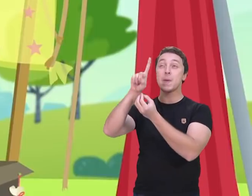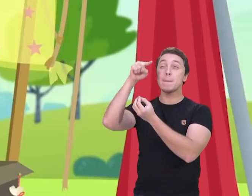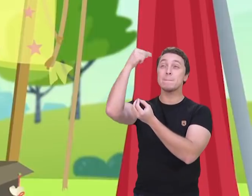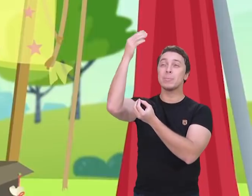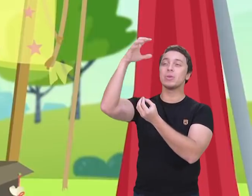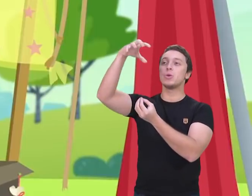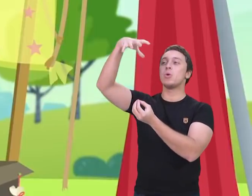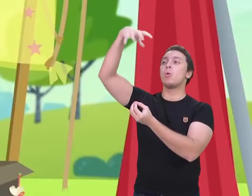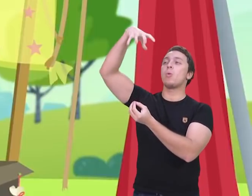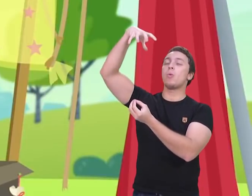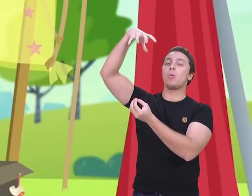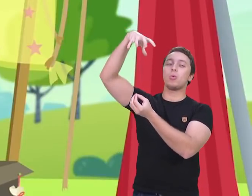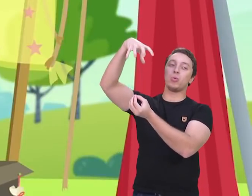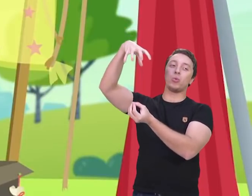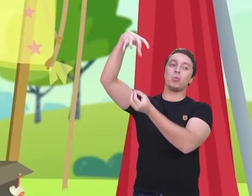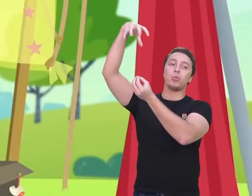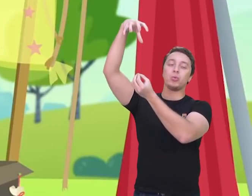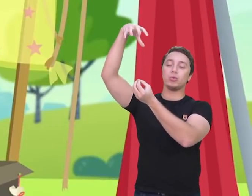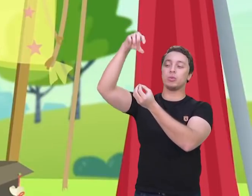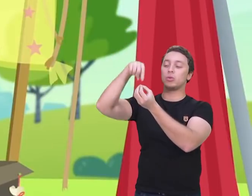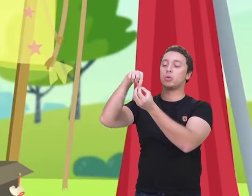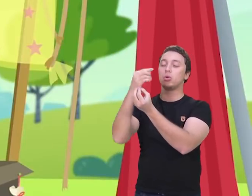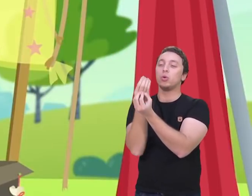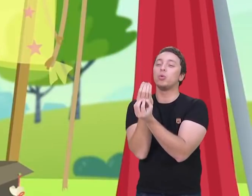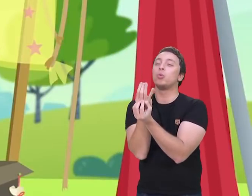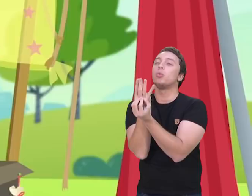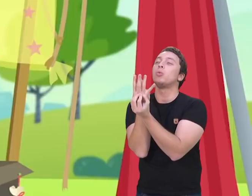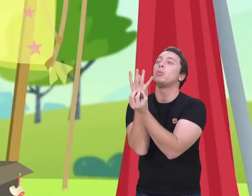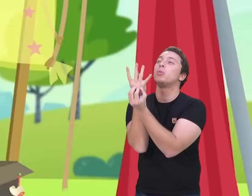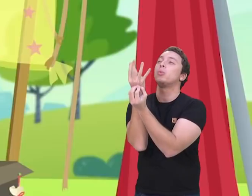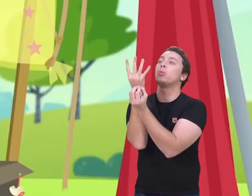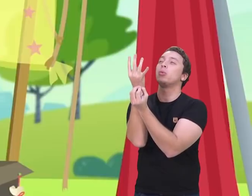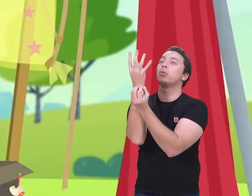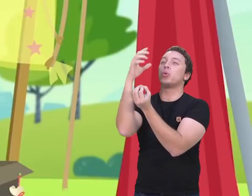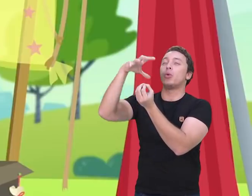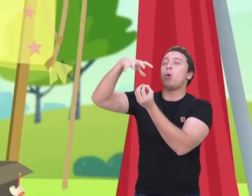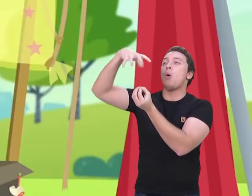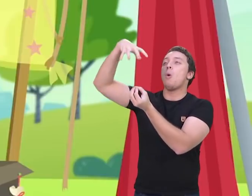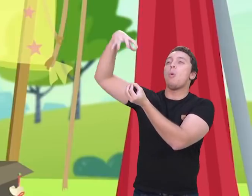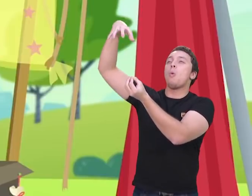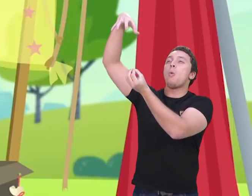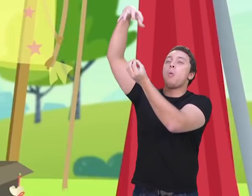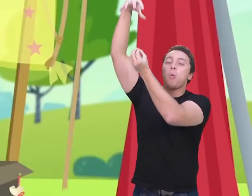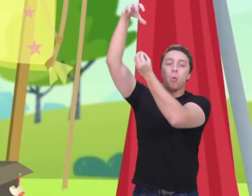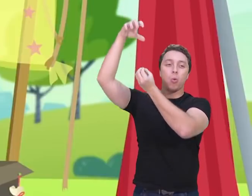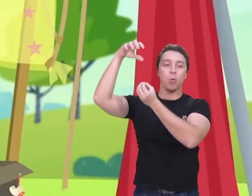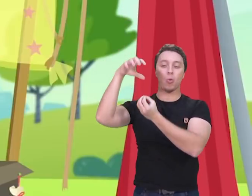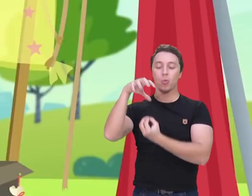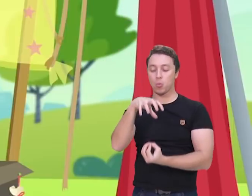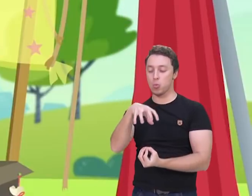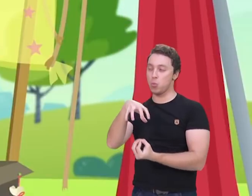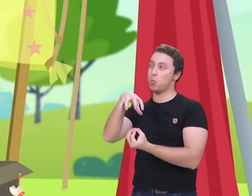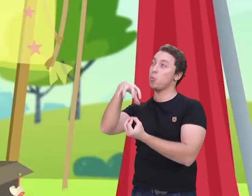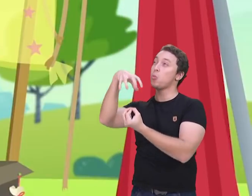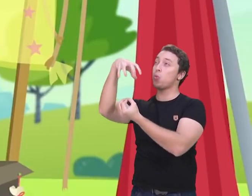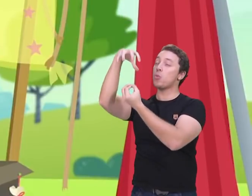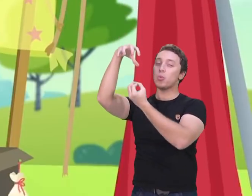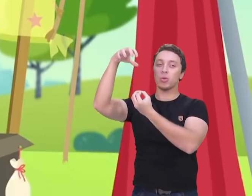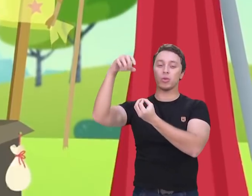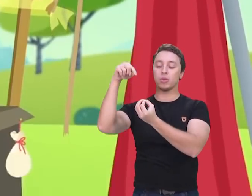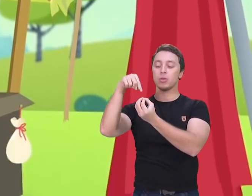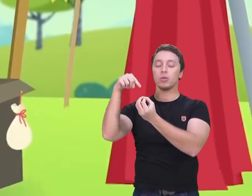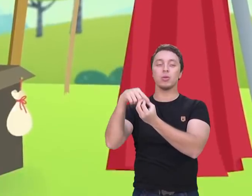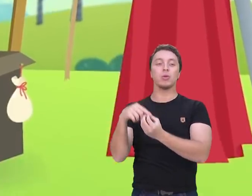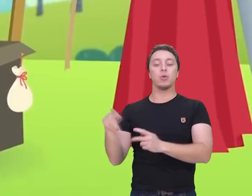acima, o envelope. Quando ele enche de ar quente, a gente sobe para o céu. O